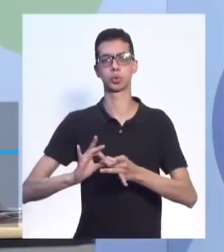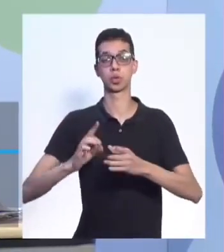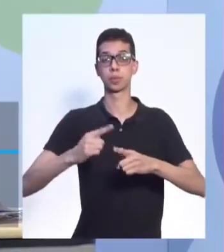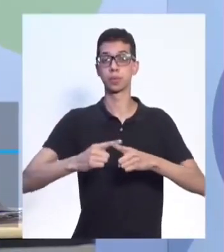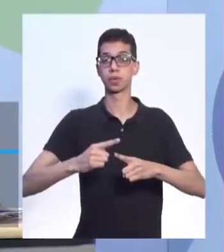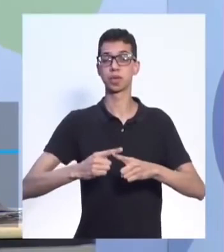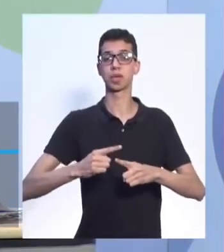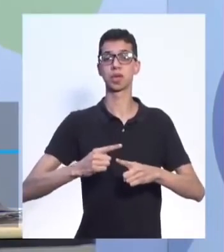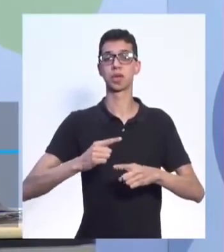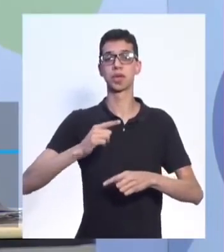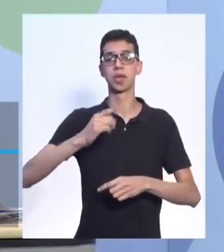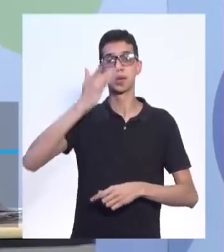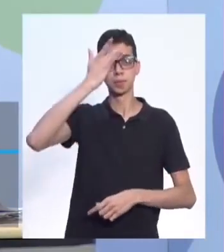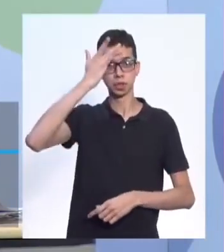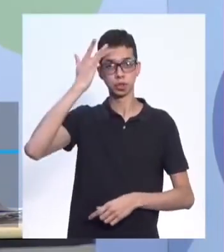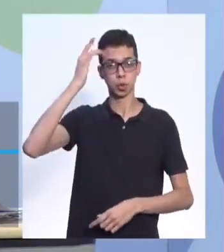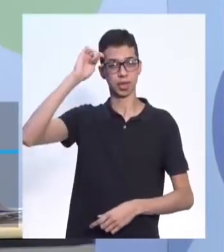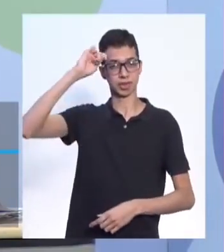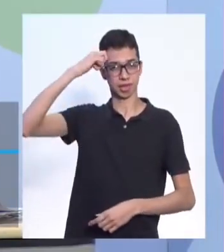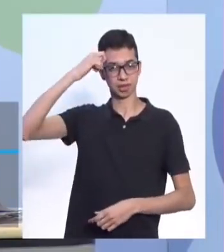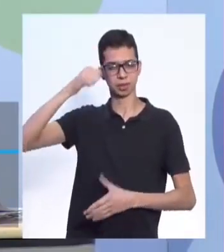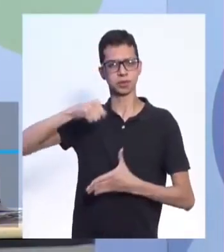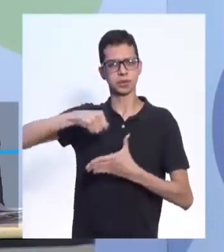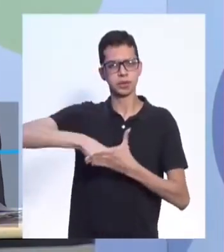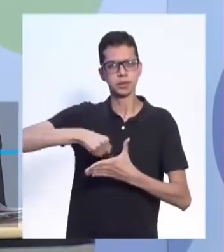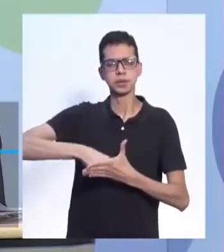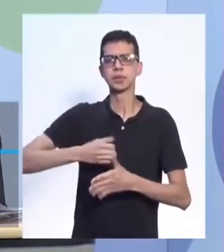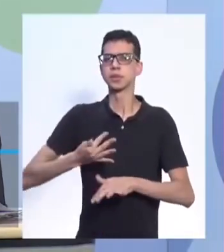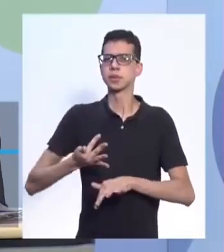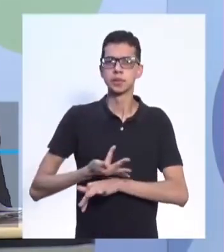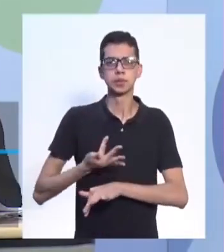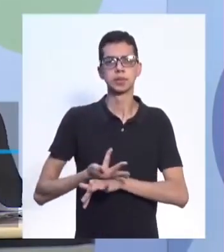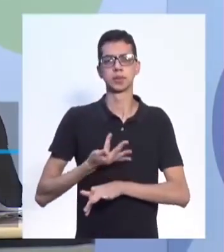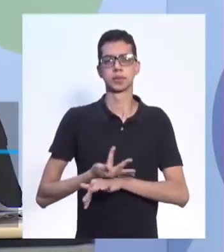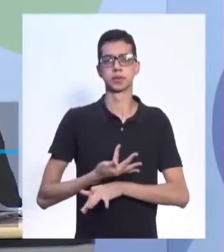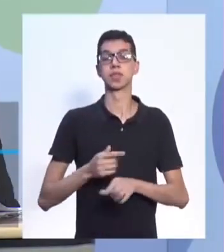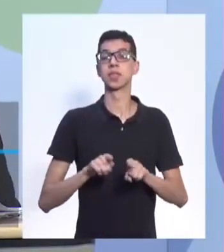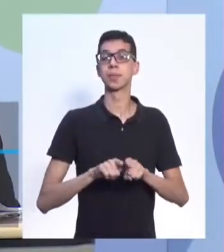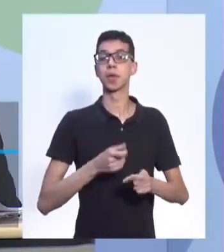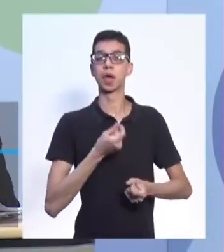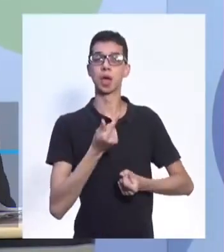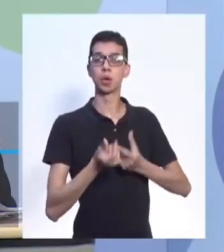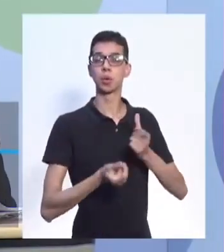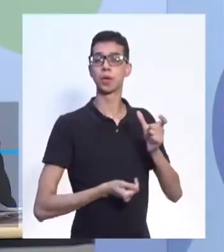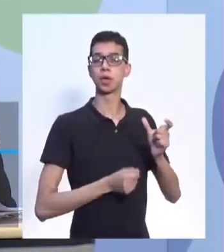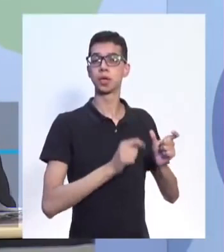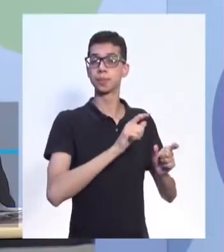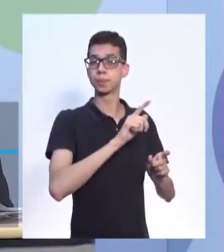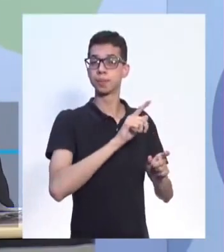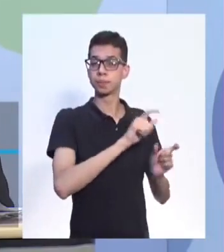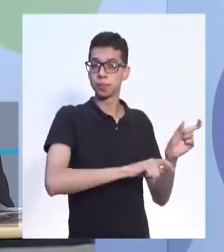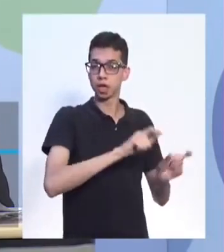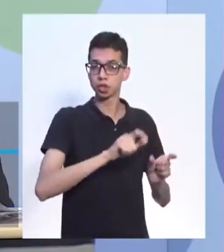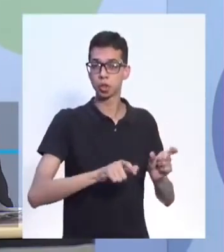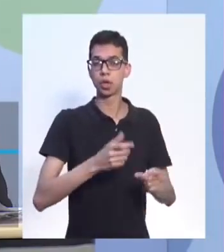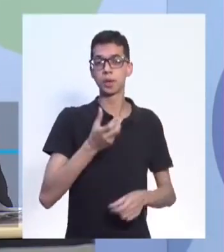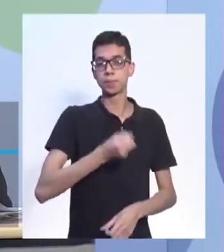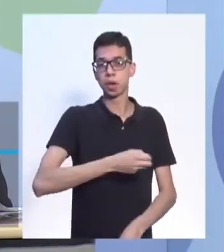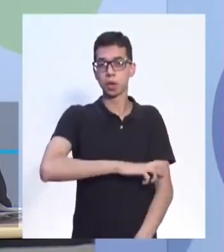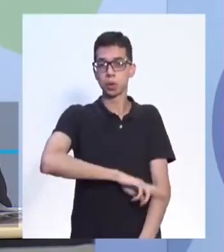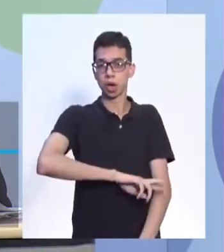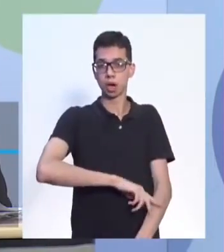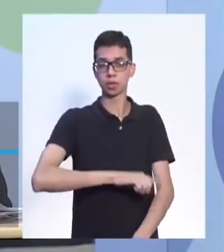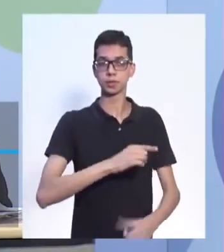e os privilégios da pessoa branca estejam claros. E, no caso, a Fabi, ela por ser uma branca